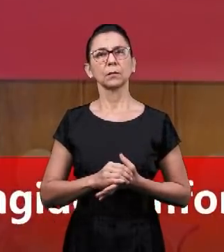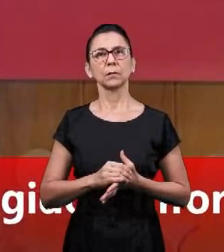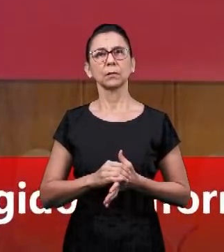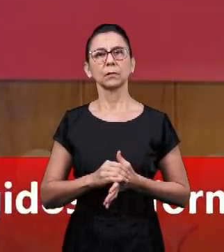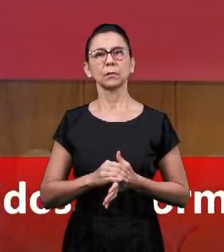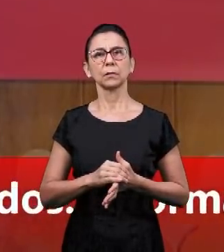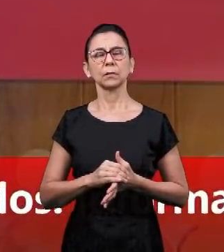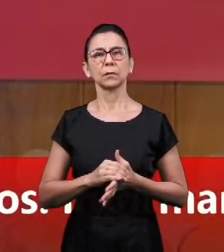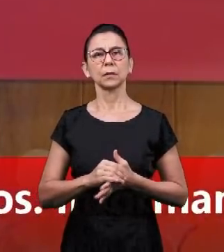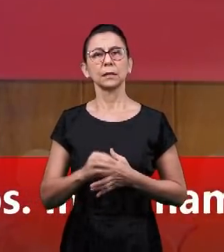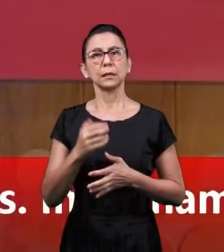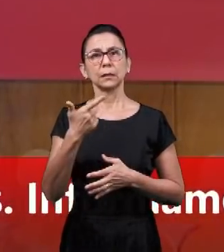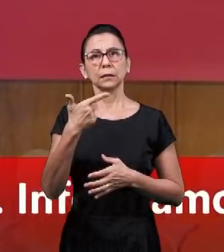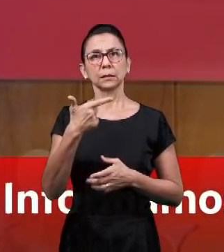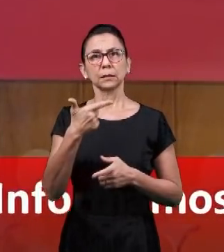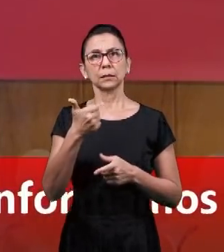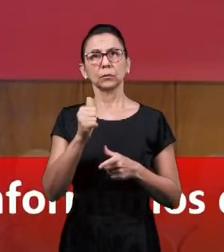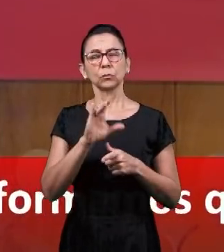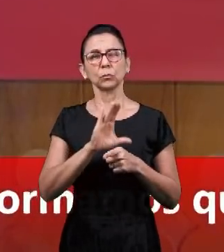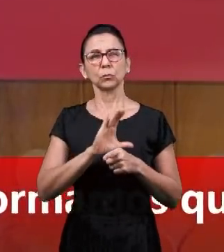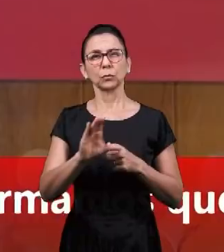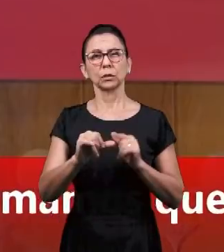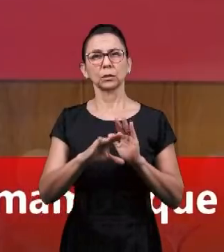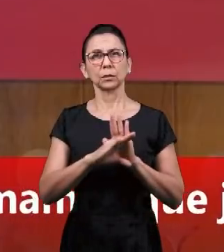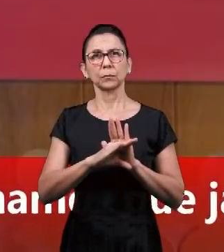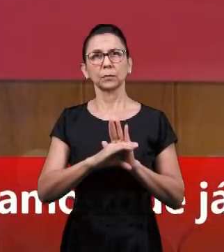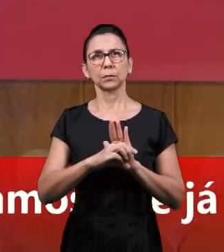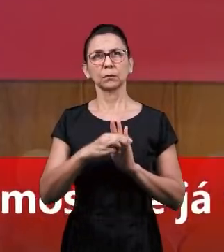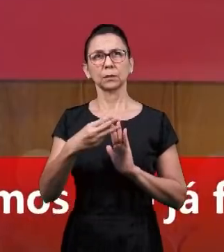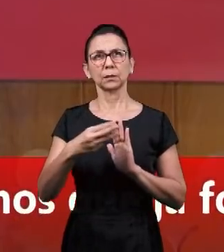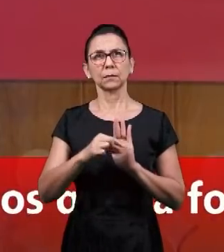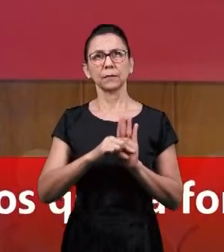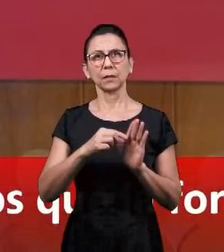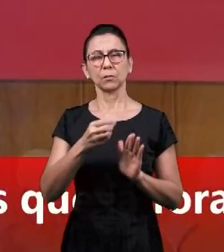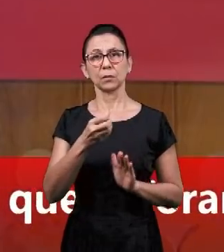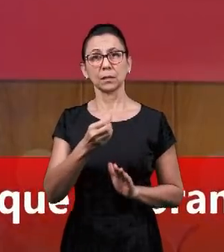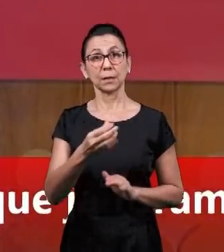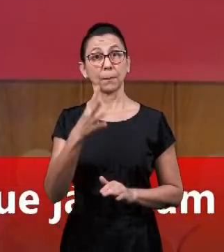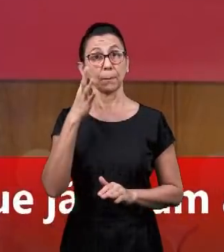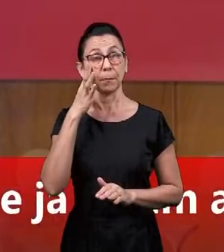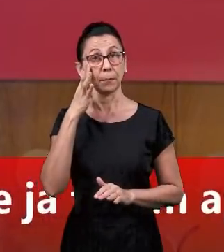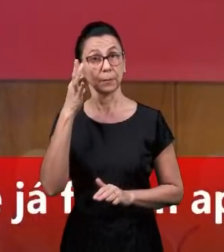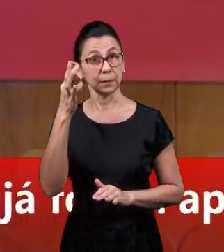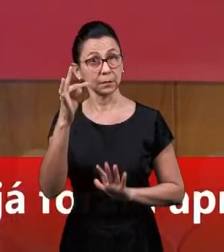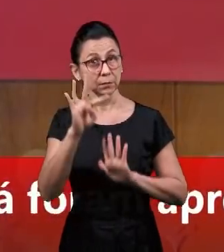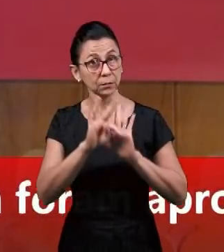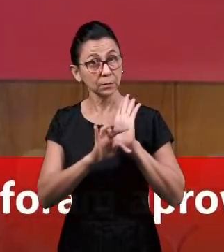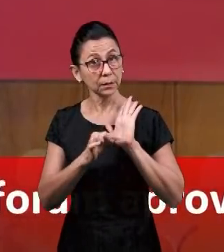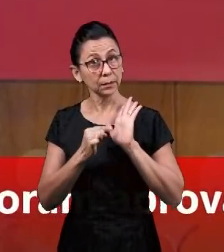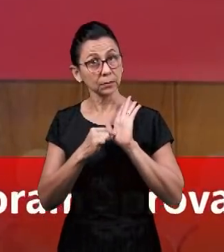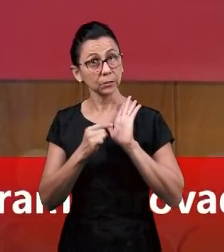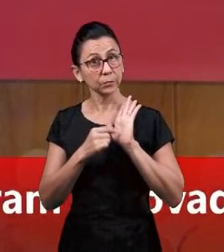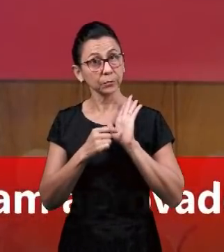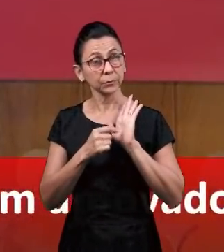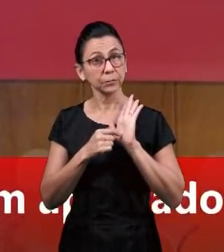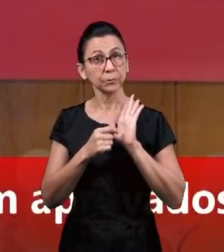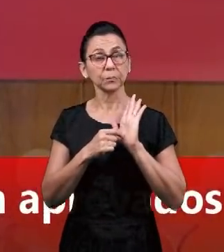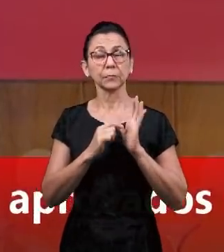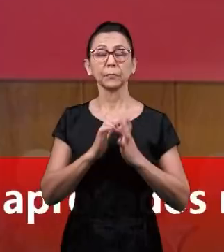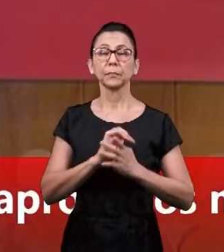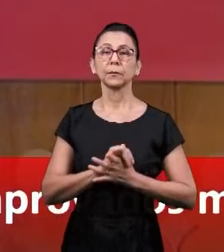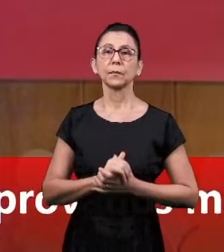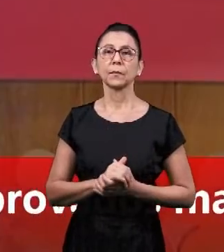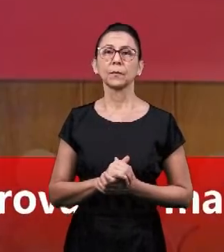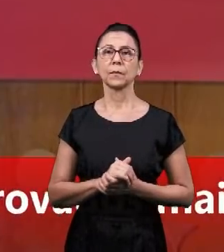carta aos Coríntios, no capítulo 3, verso 6, prestem atenção no texto bíblico, E ele assim, e